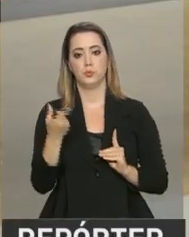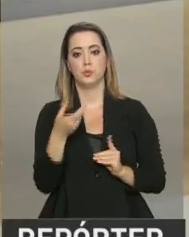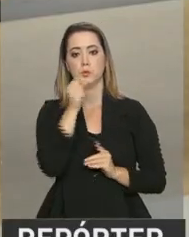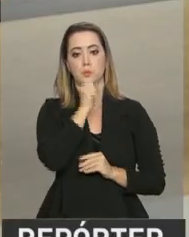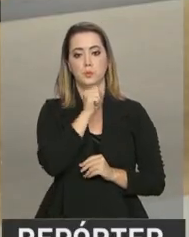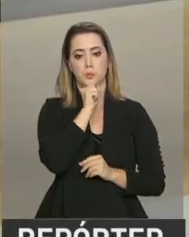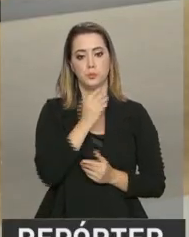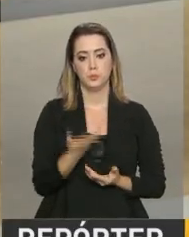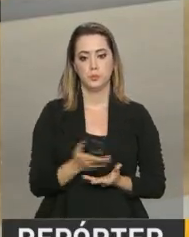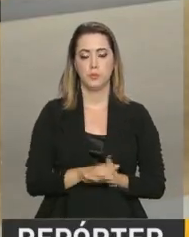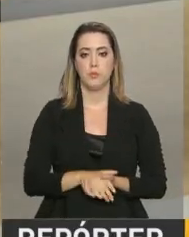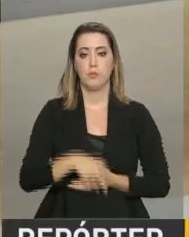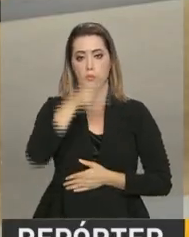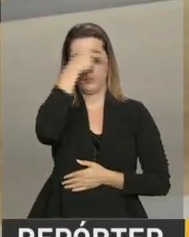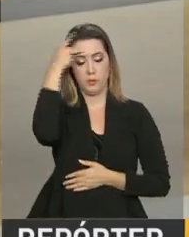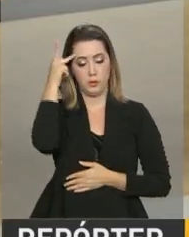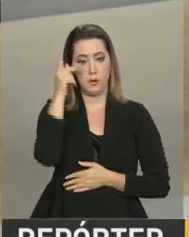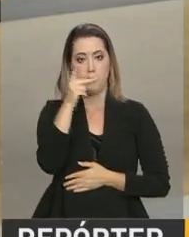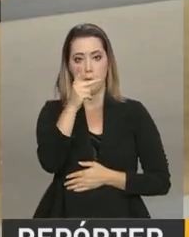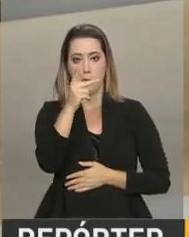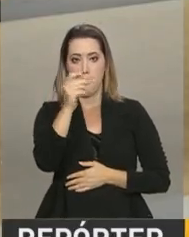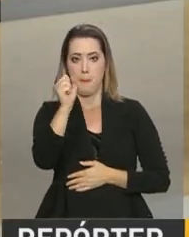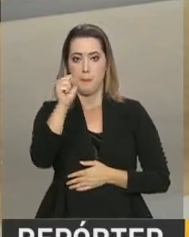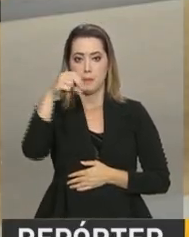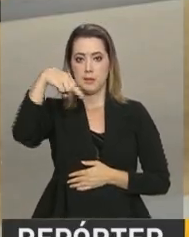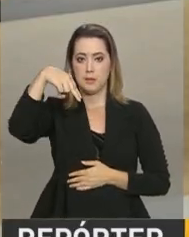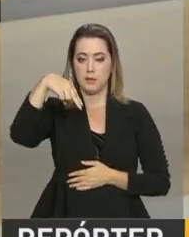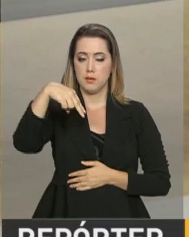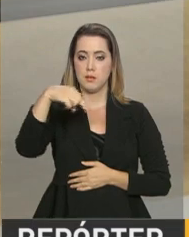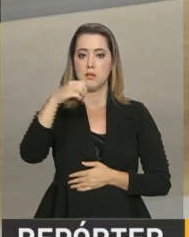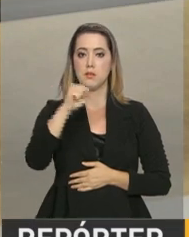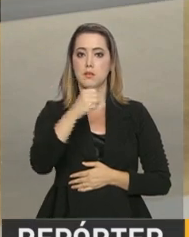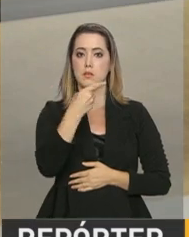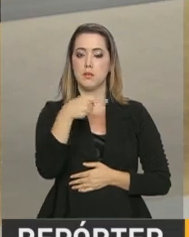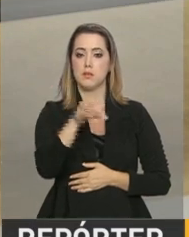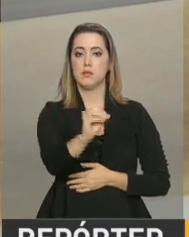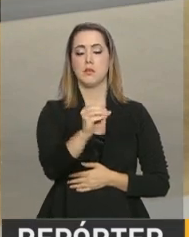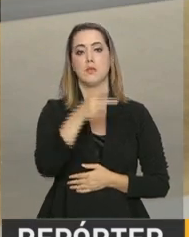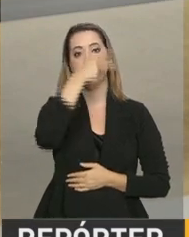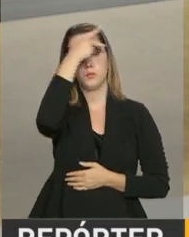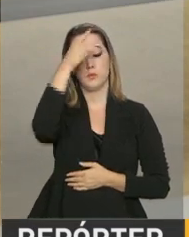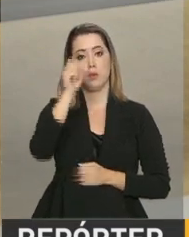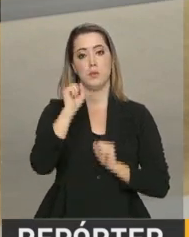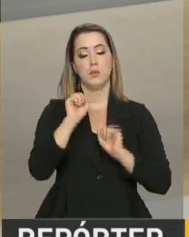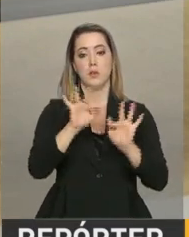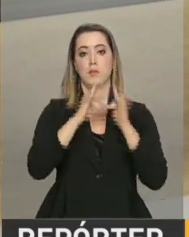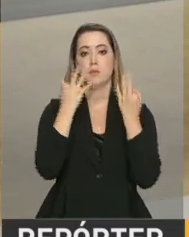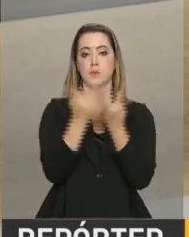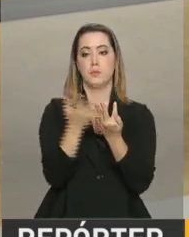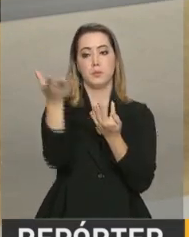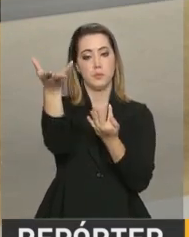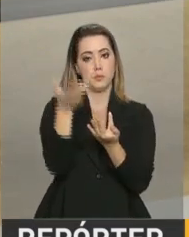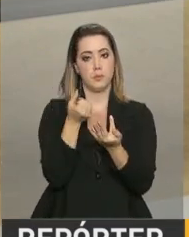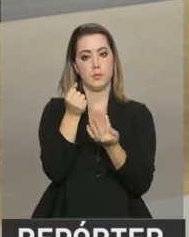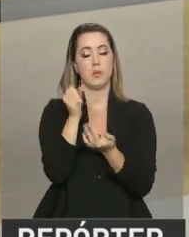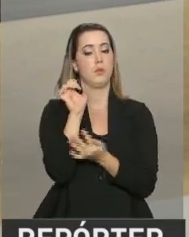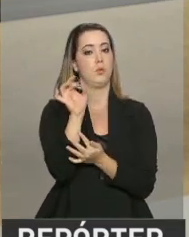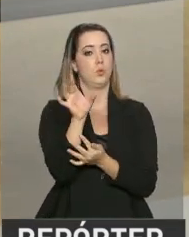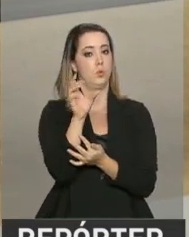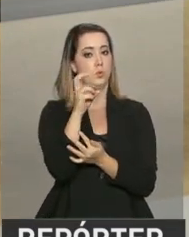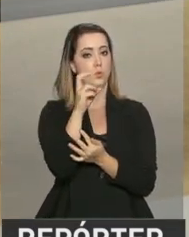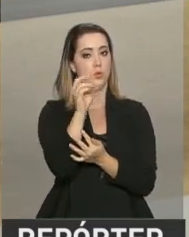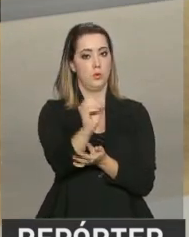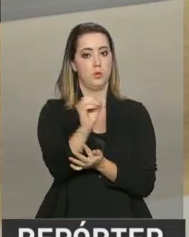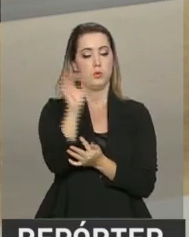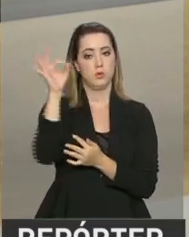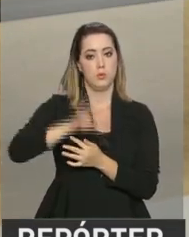das pensões por morte quando o aposentado falecer a família passará a receber 50% do valor do benefício